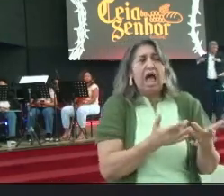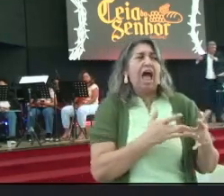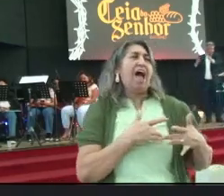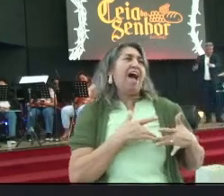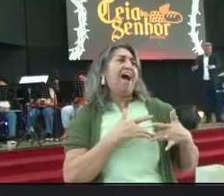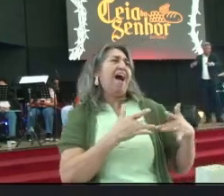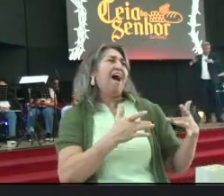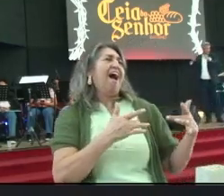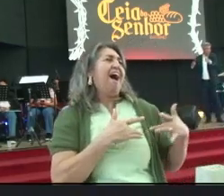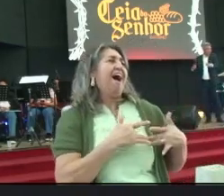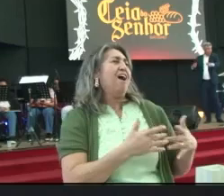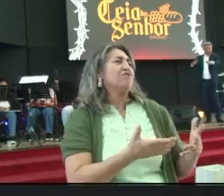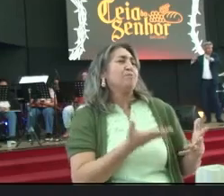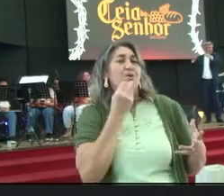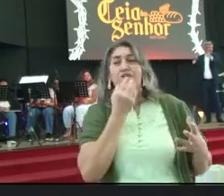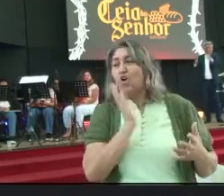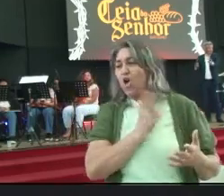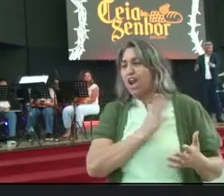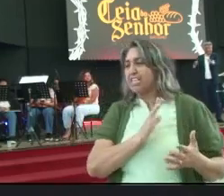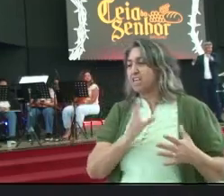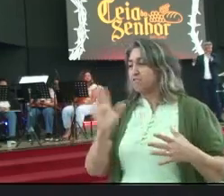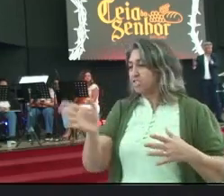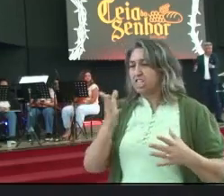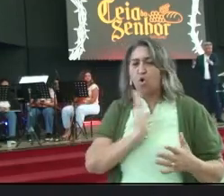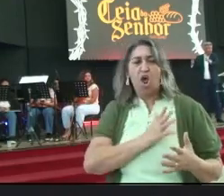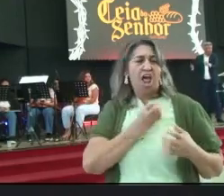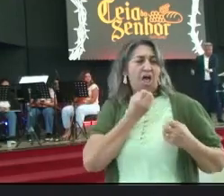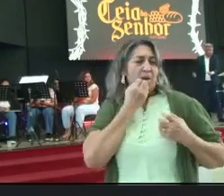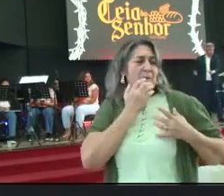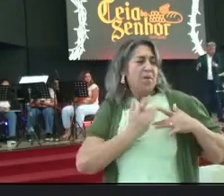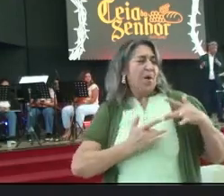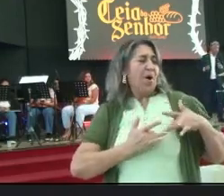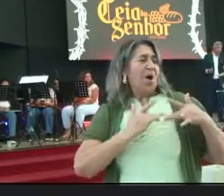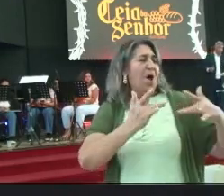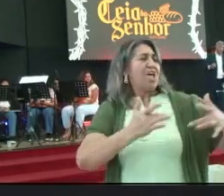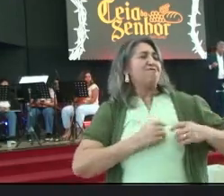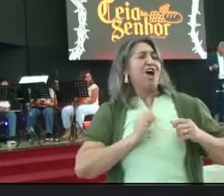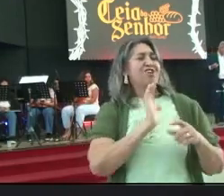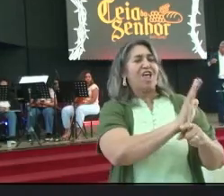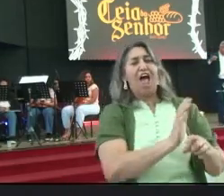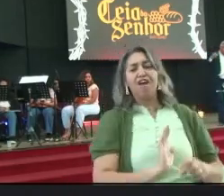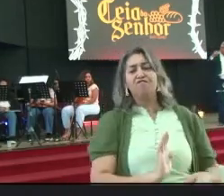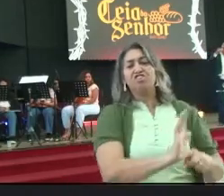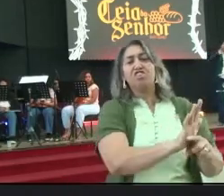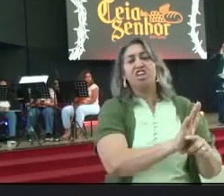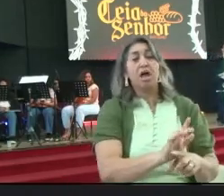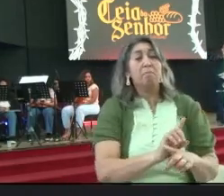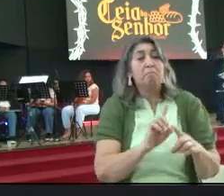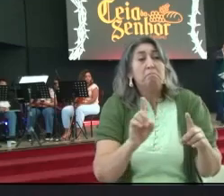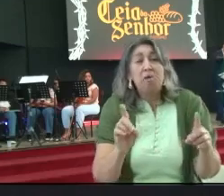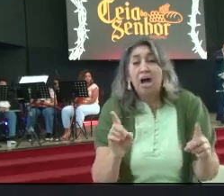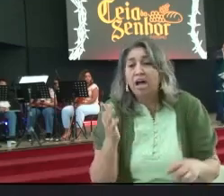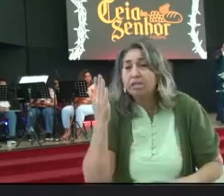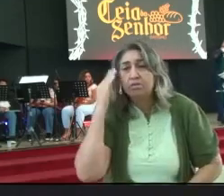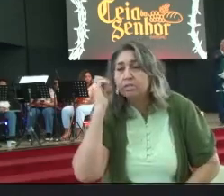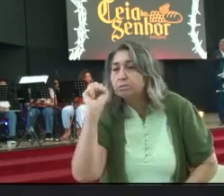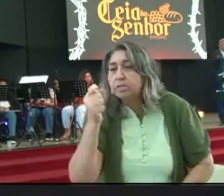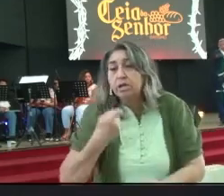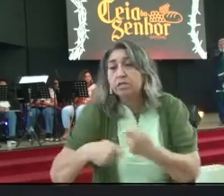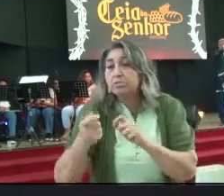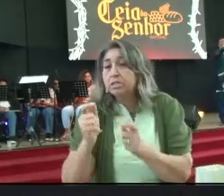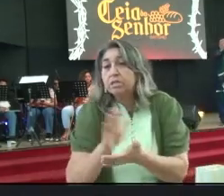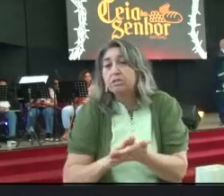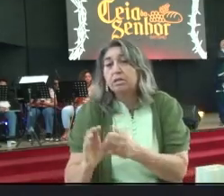sem tornar-se também um administrador prudente de recursos, de dinheiro, é como tentar correr com o